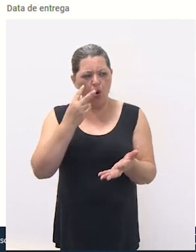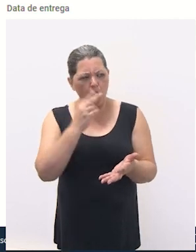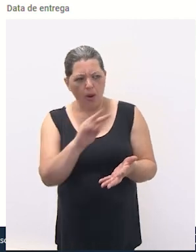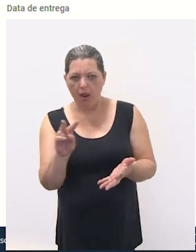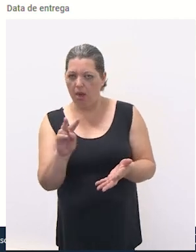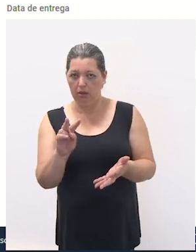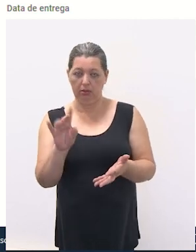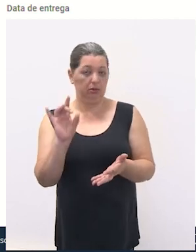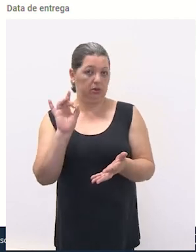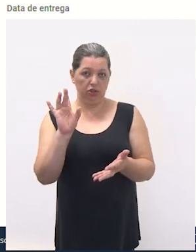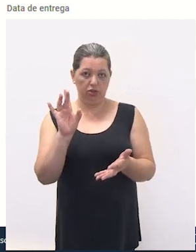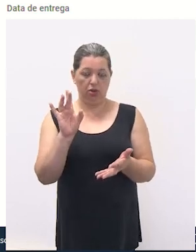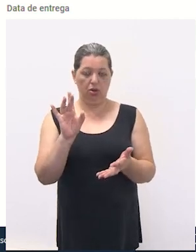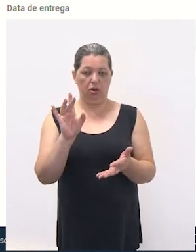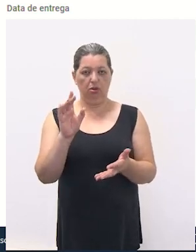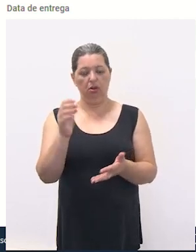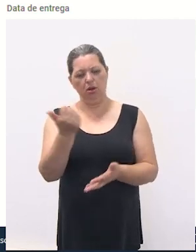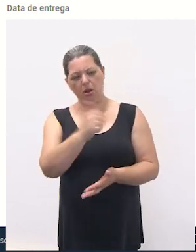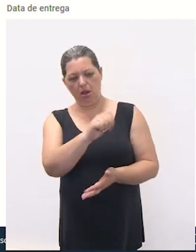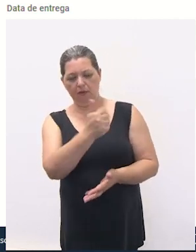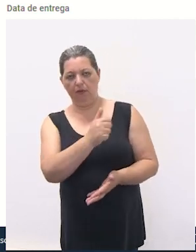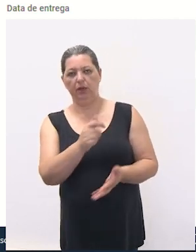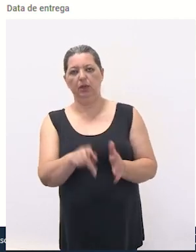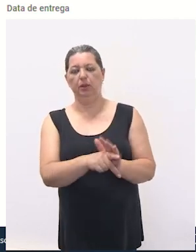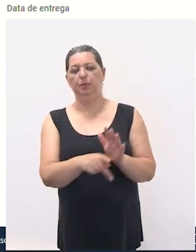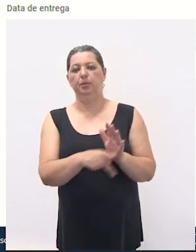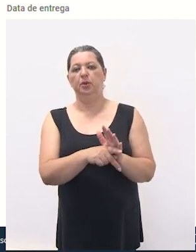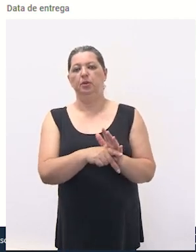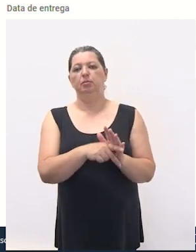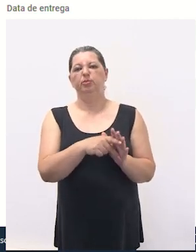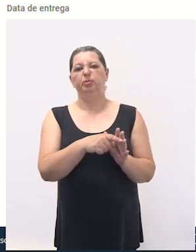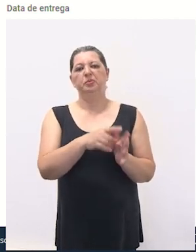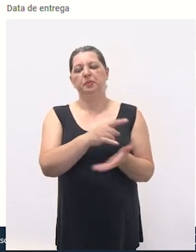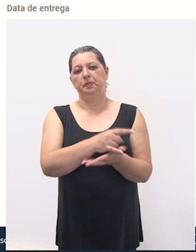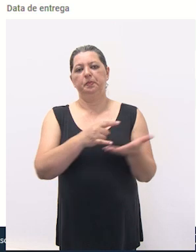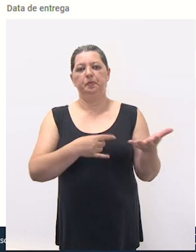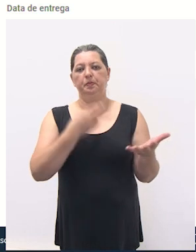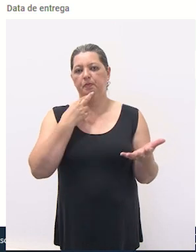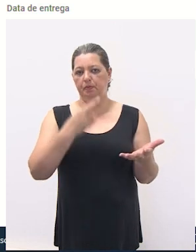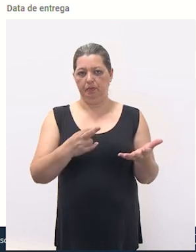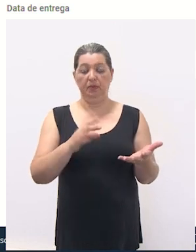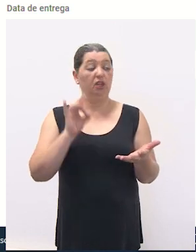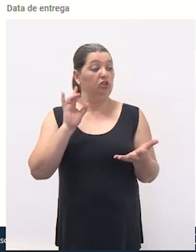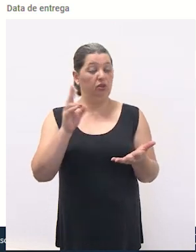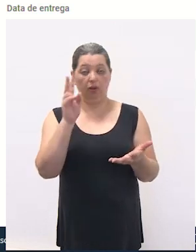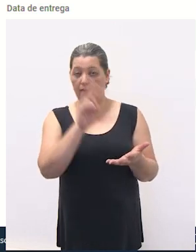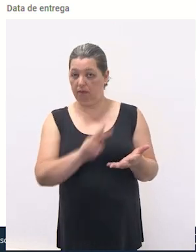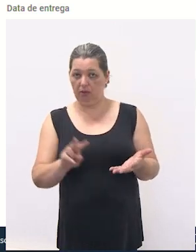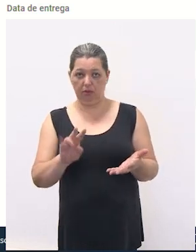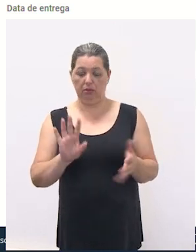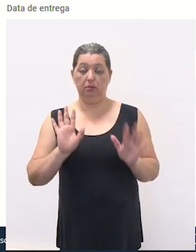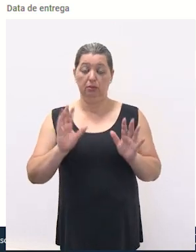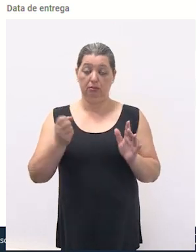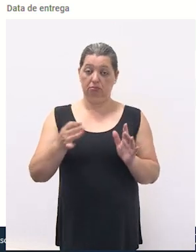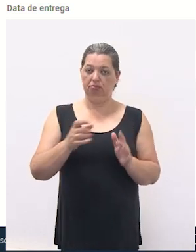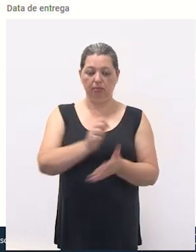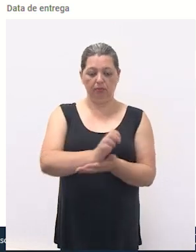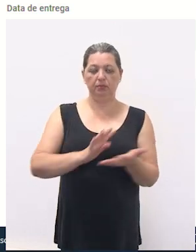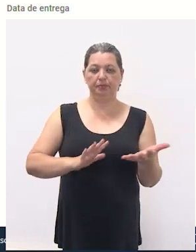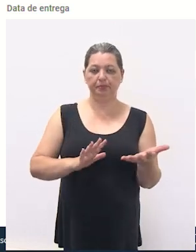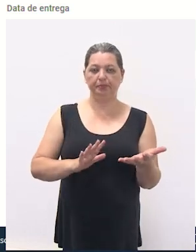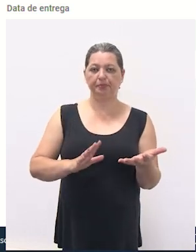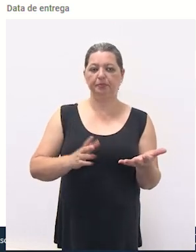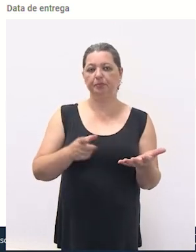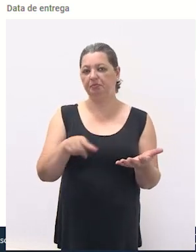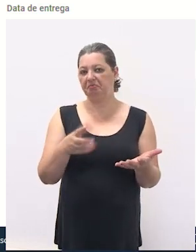olhar, analisar o arquivo para eles darem uma resposta, eles só visualizam. Agora, se é uma atividade, por exemplo, que você